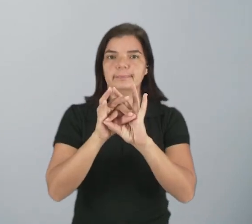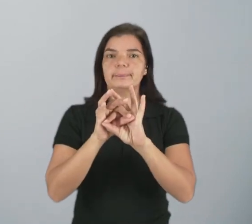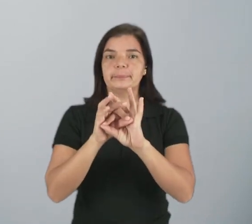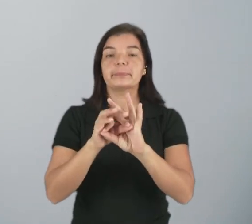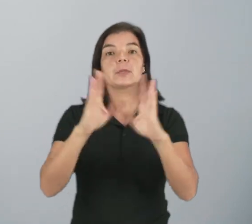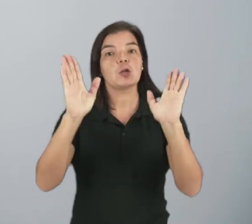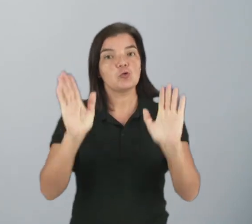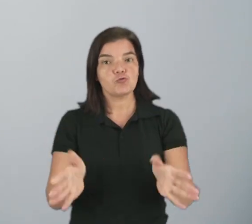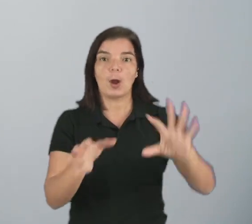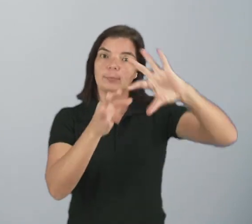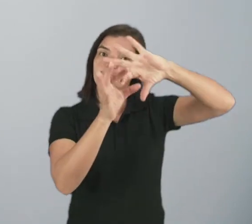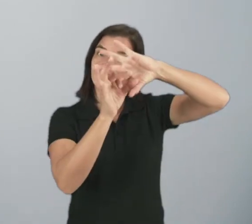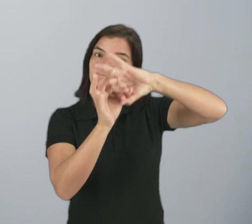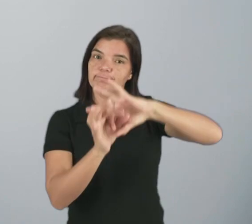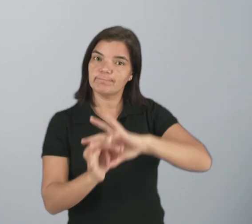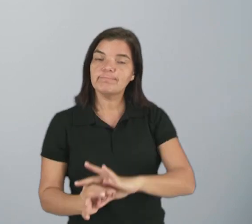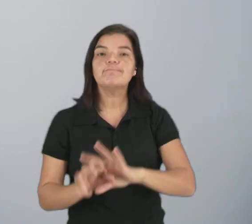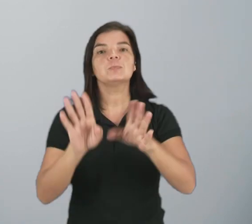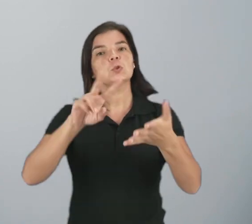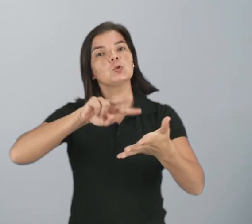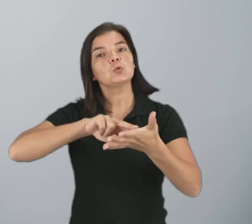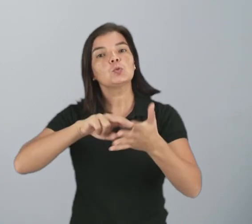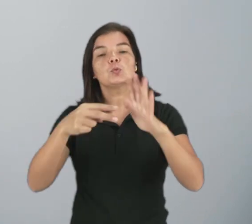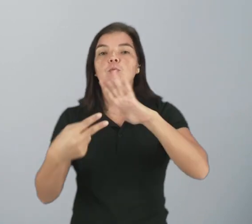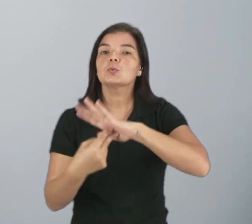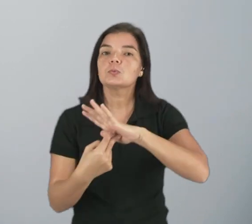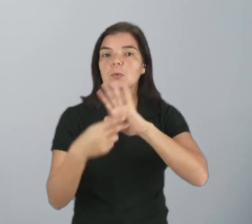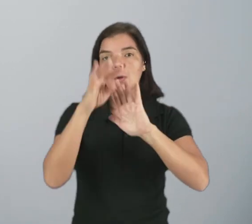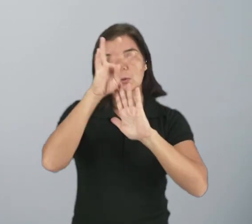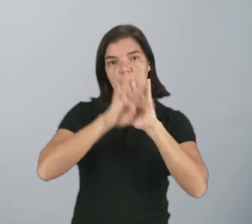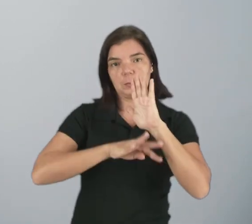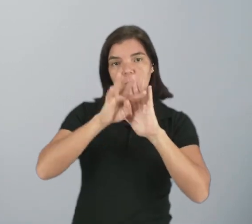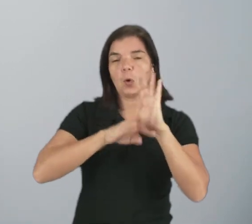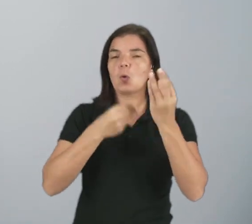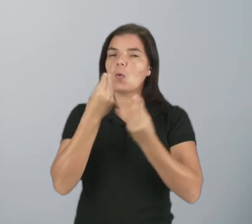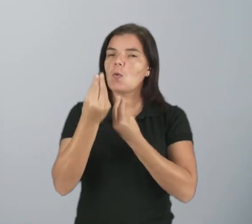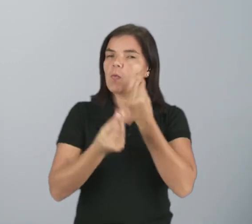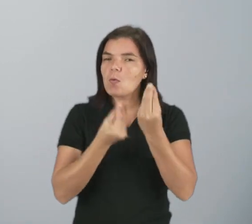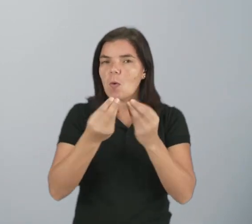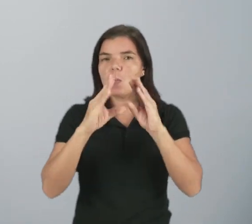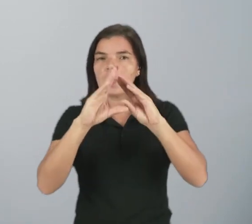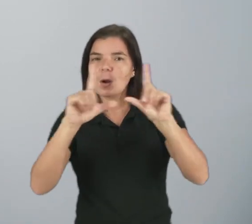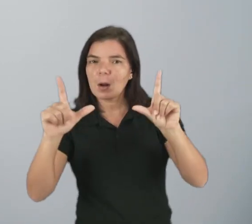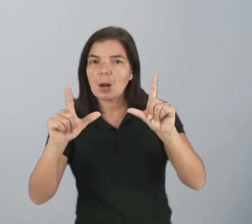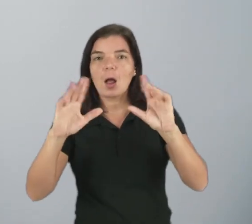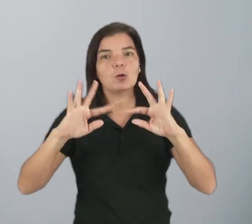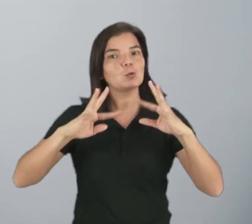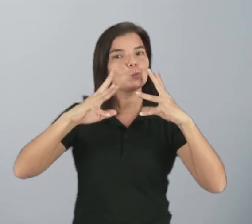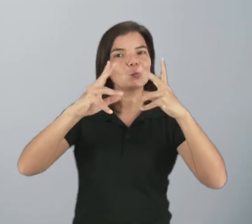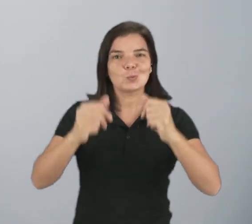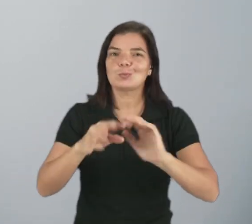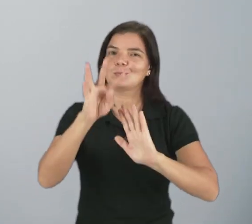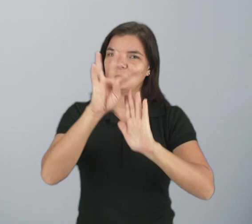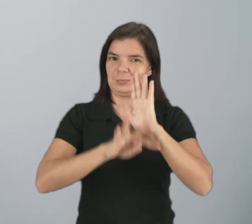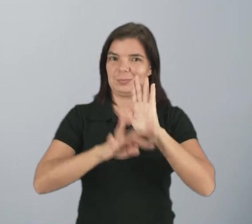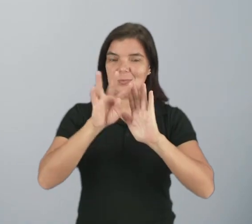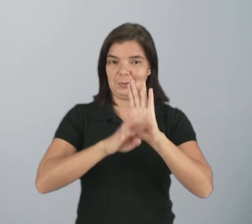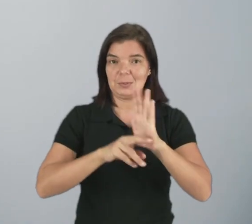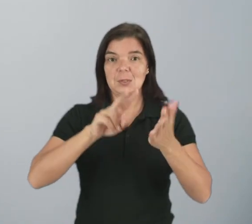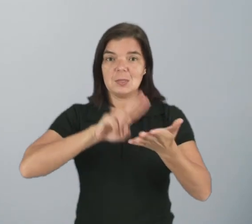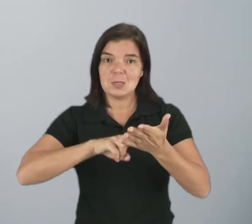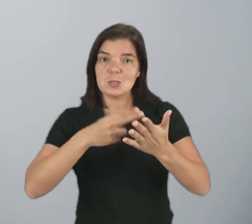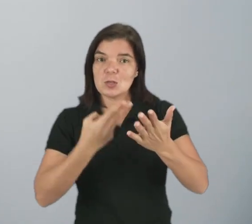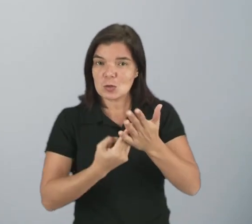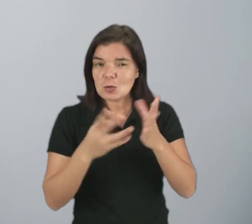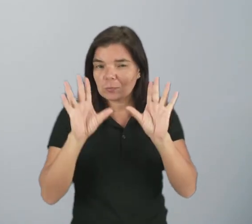palavras. Já a coerência trata do sentido do texto, da formação lógica global do texto.